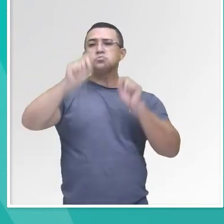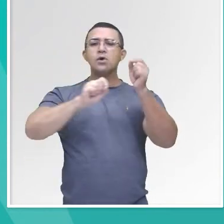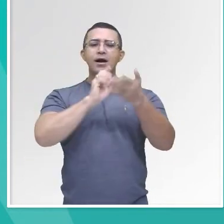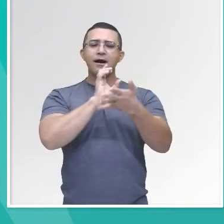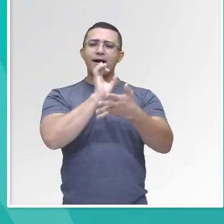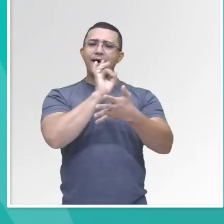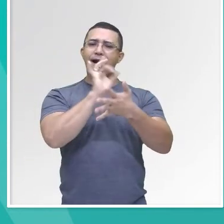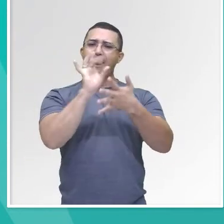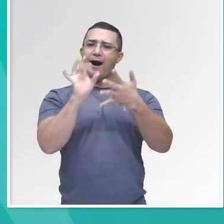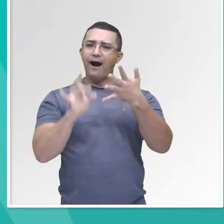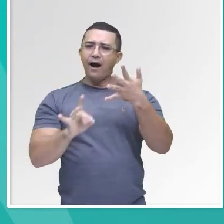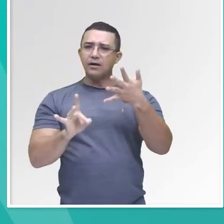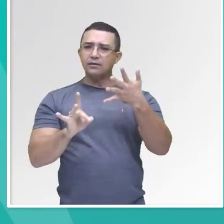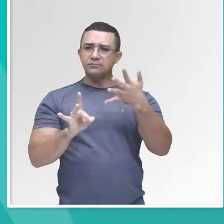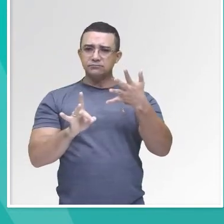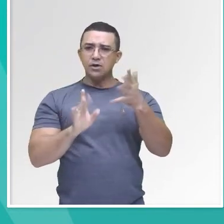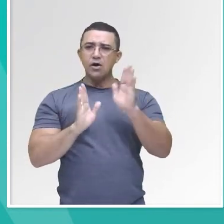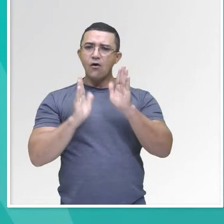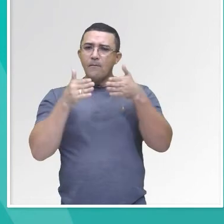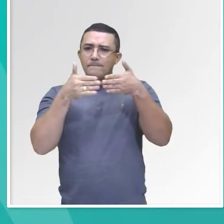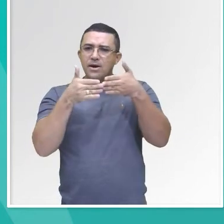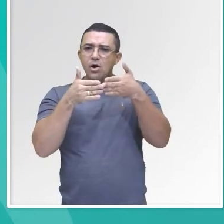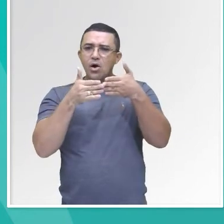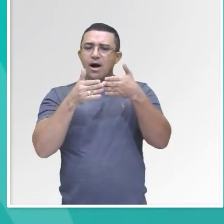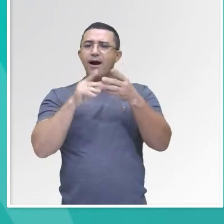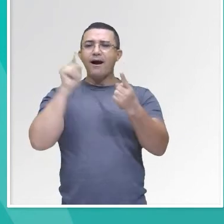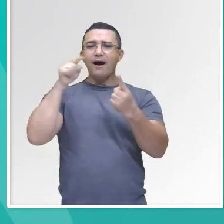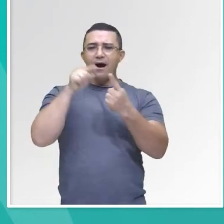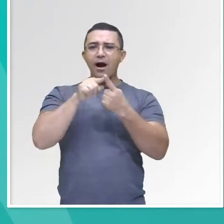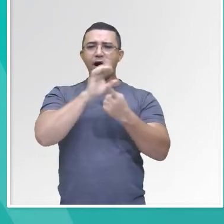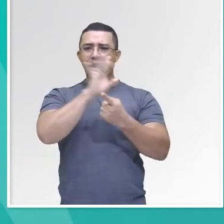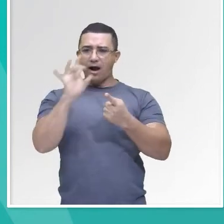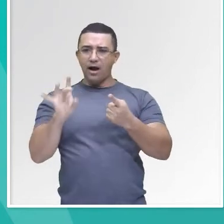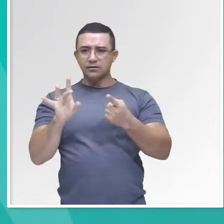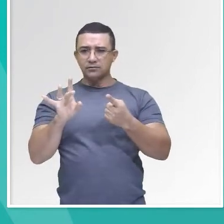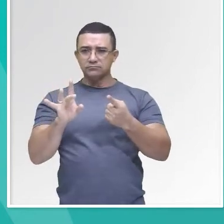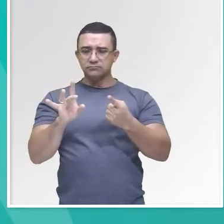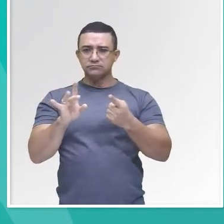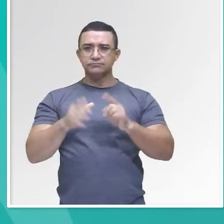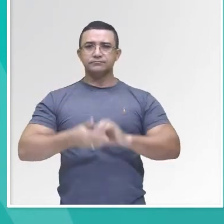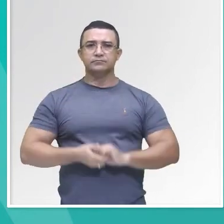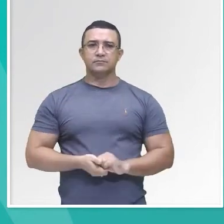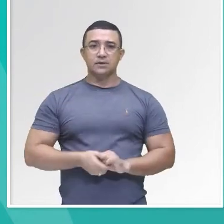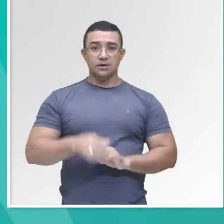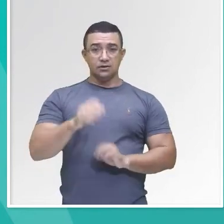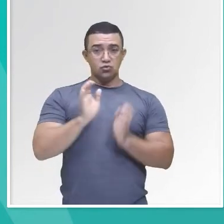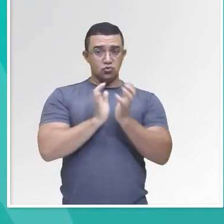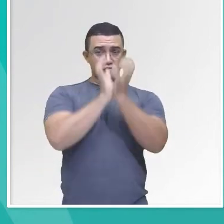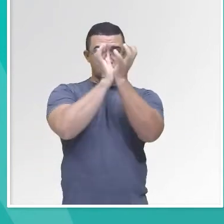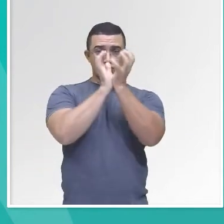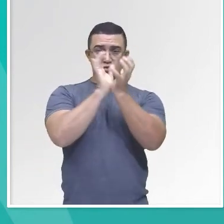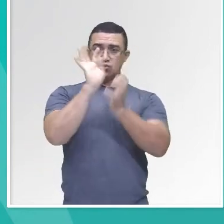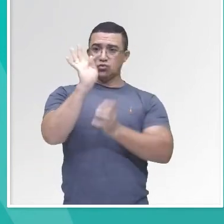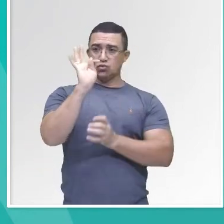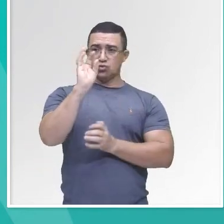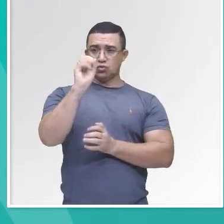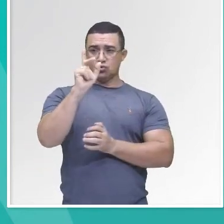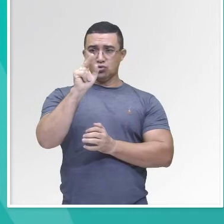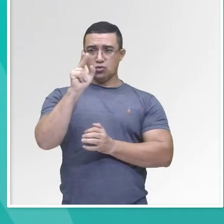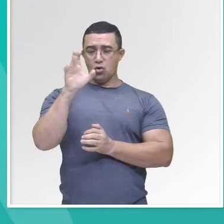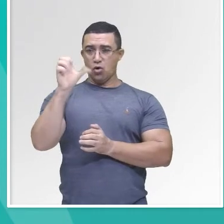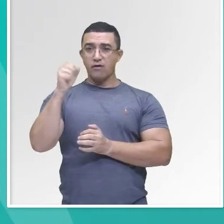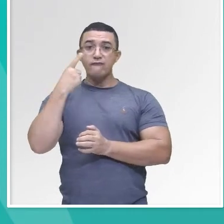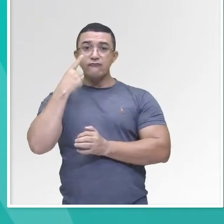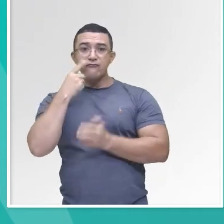de xadrez. Então a gente vai iniciar lá pelas torres. Então as torres, observem aí o desenho